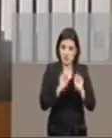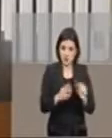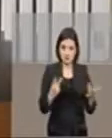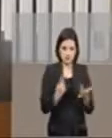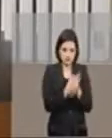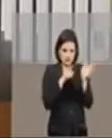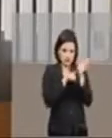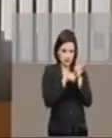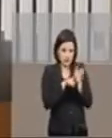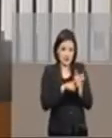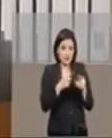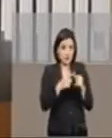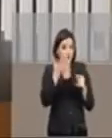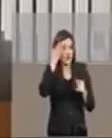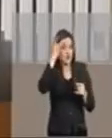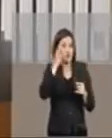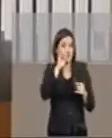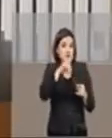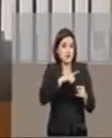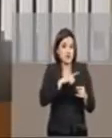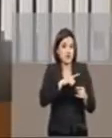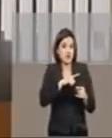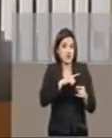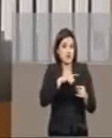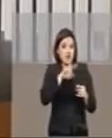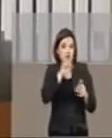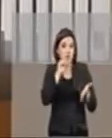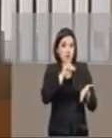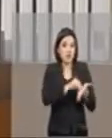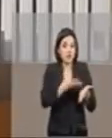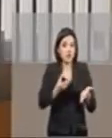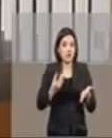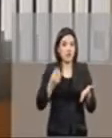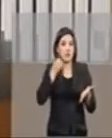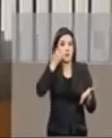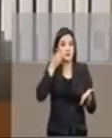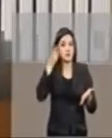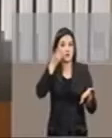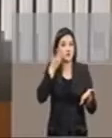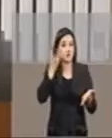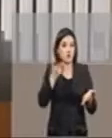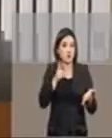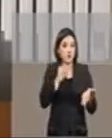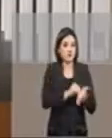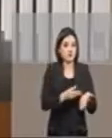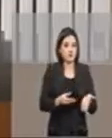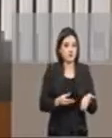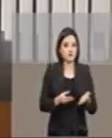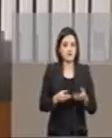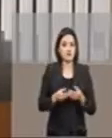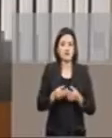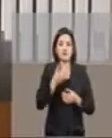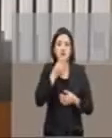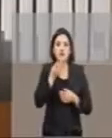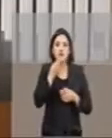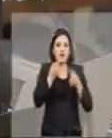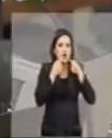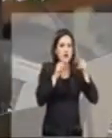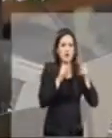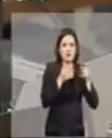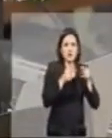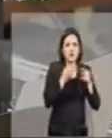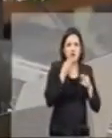porque não se sabe ainda se tem ou não tem parlamentar envolvido. A reclamação não fala em equipamentos, presidente. É a cautelar. É, quer